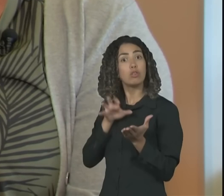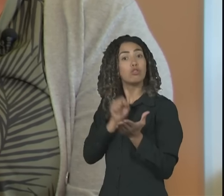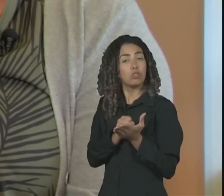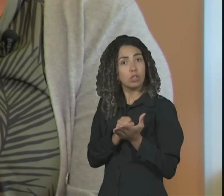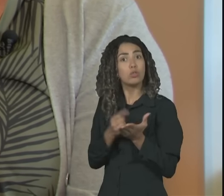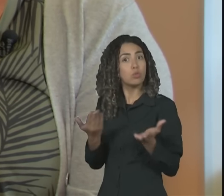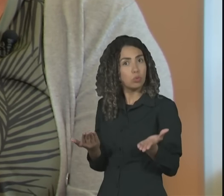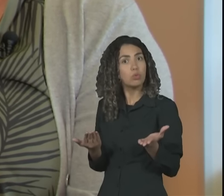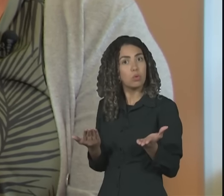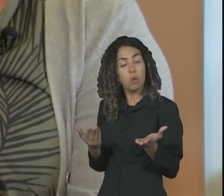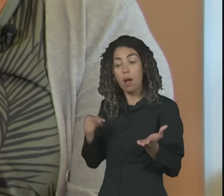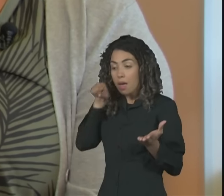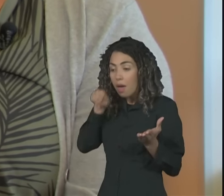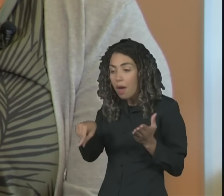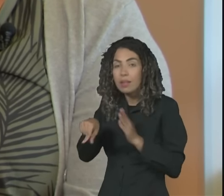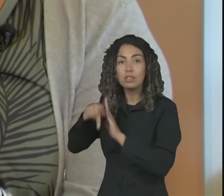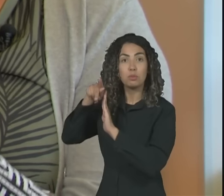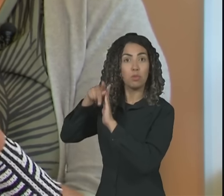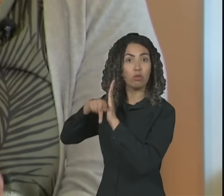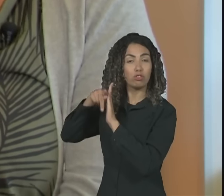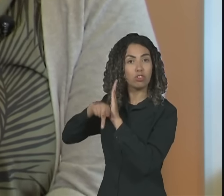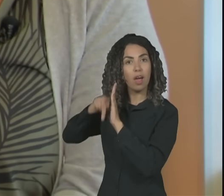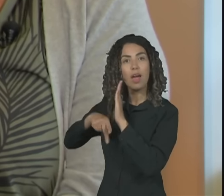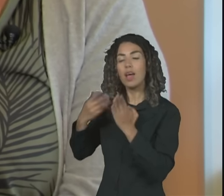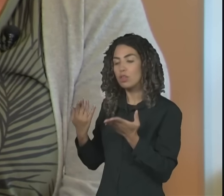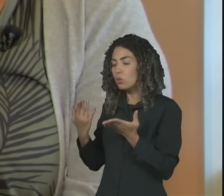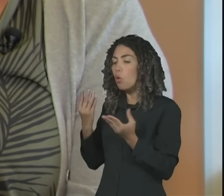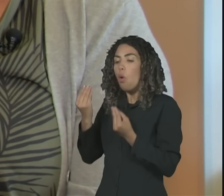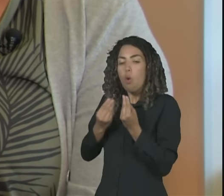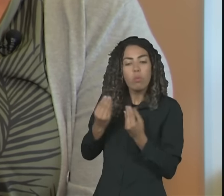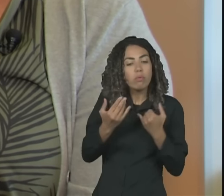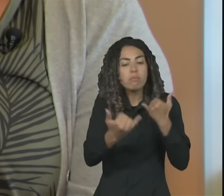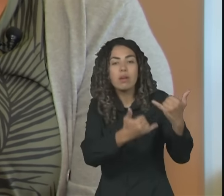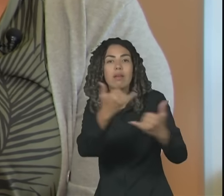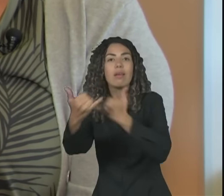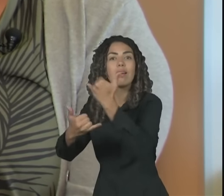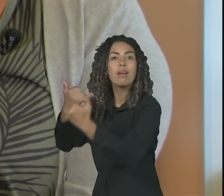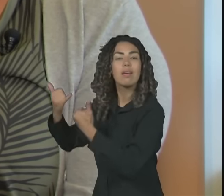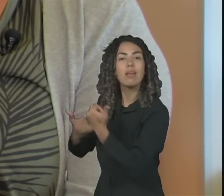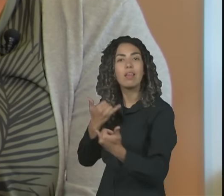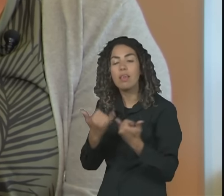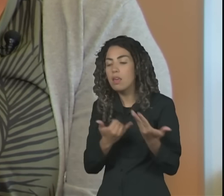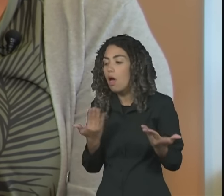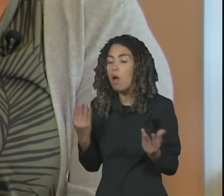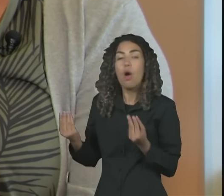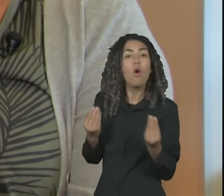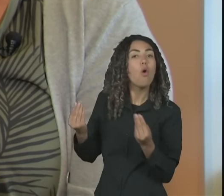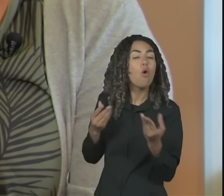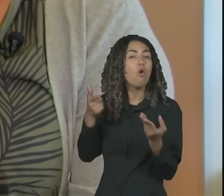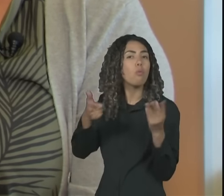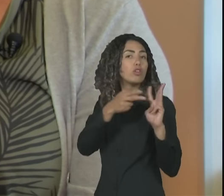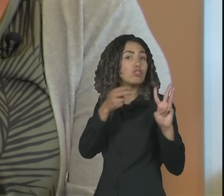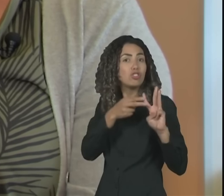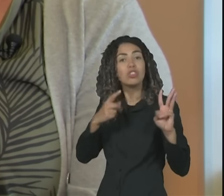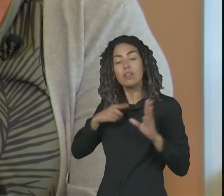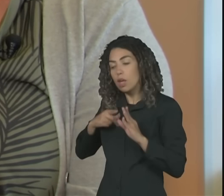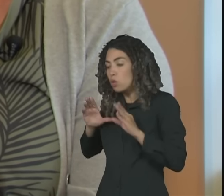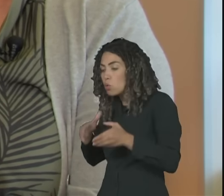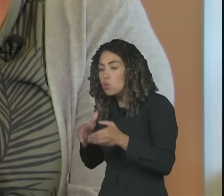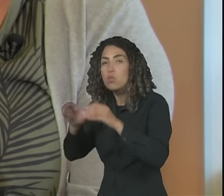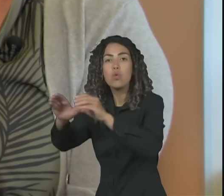projeto Território do Brincar sobre essa vida das crianças indígenas, né, em diferentes territórios, e também